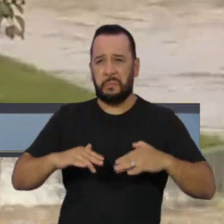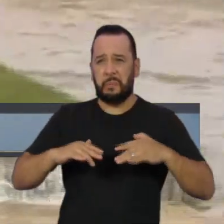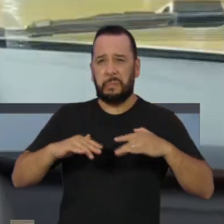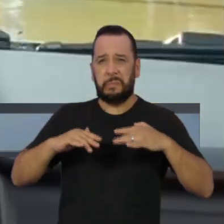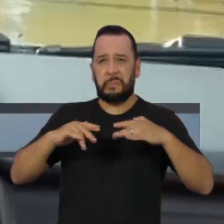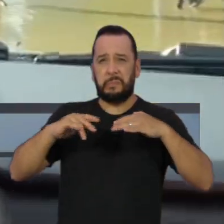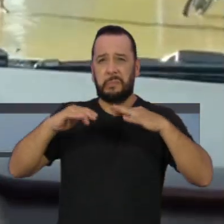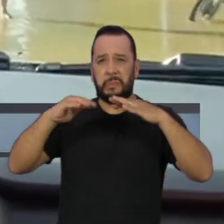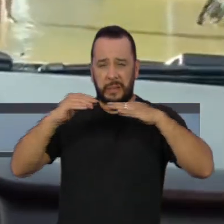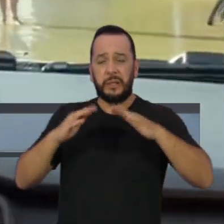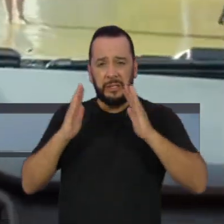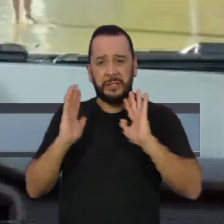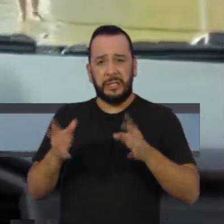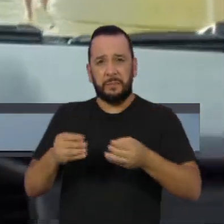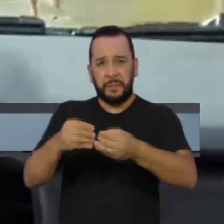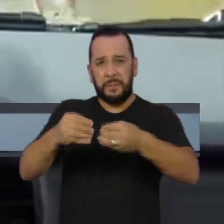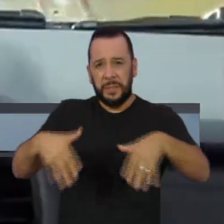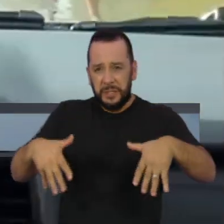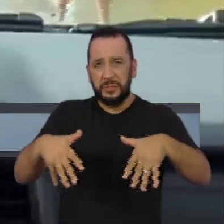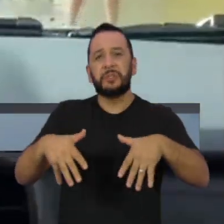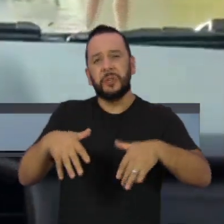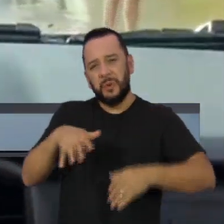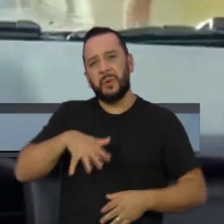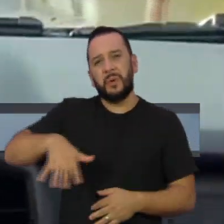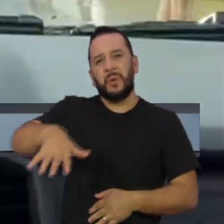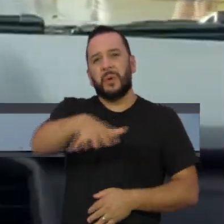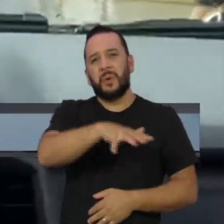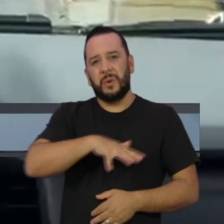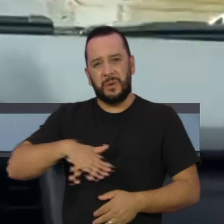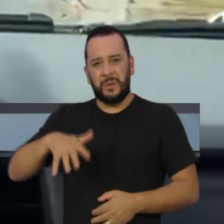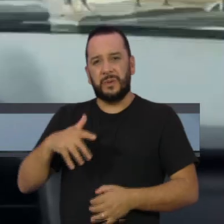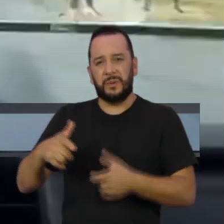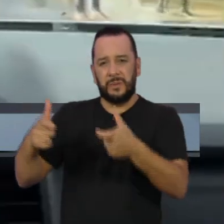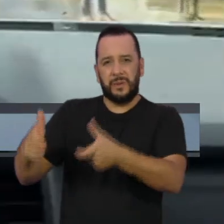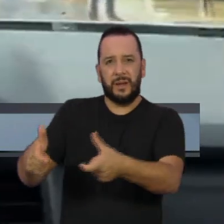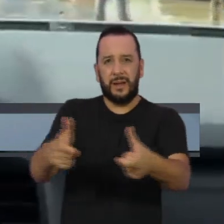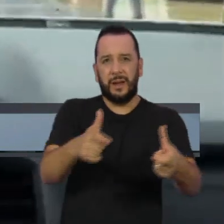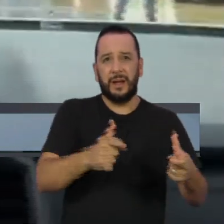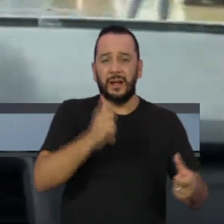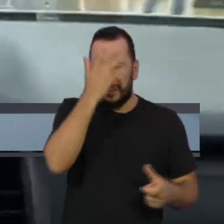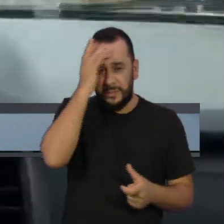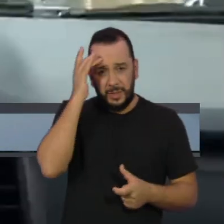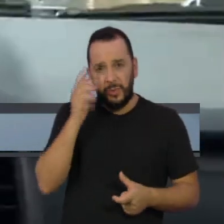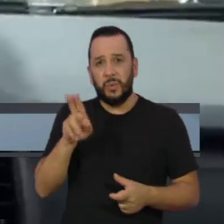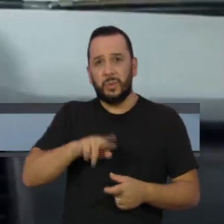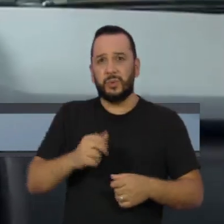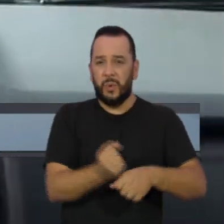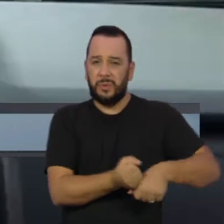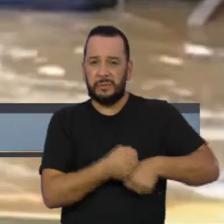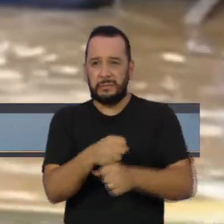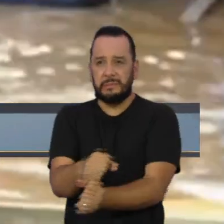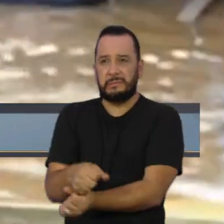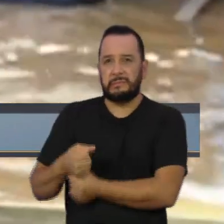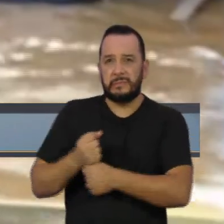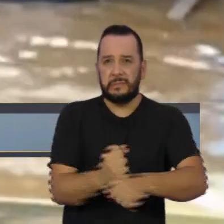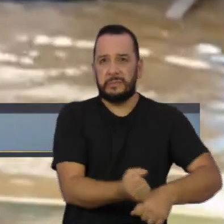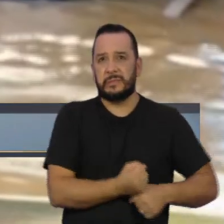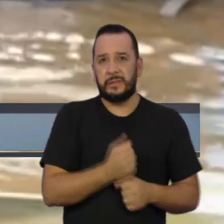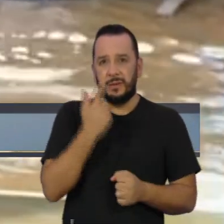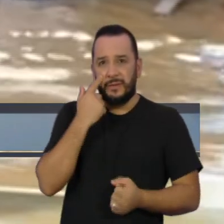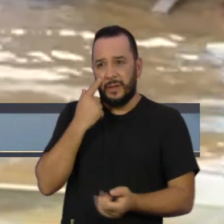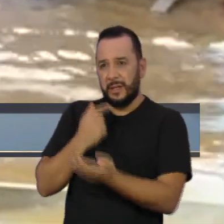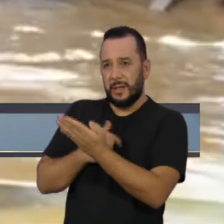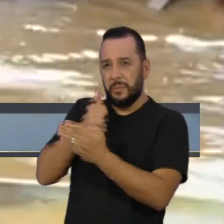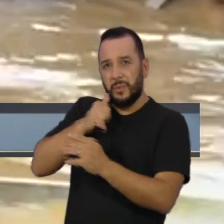rapidamente e afetasse os bairros mais distantes do centro para sair de casa os moradores tiveram que improvisar barcos essa